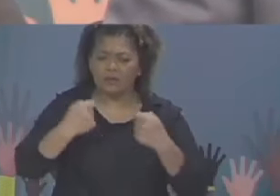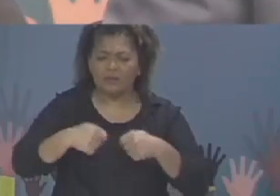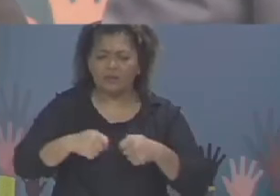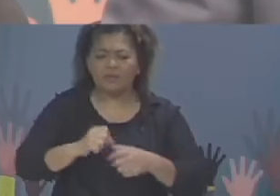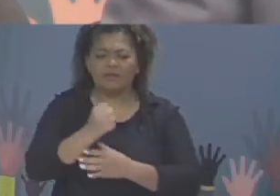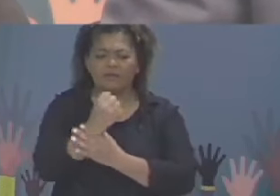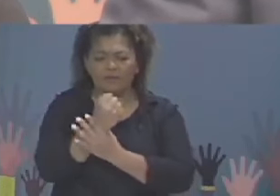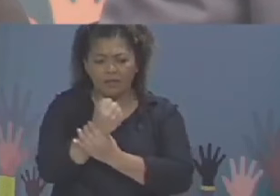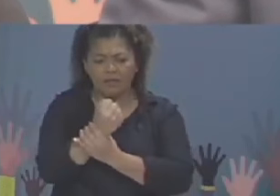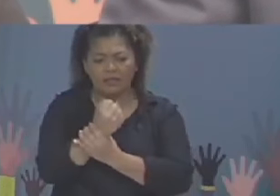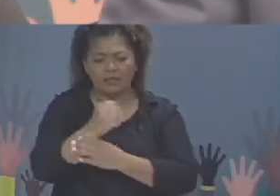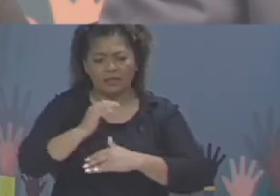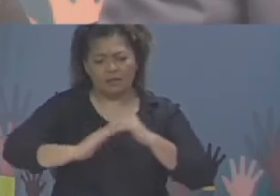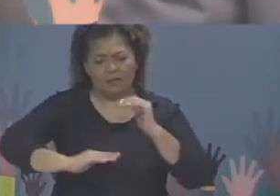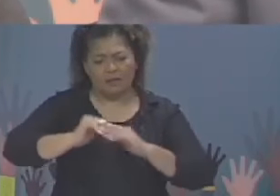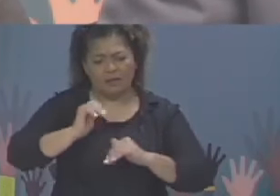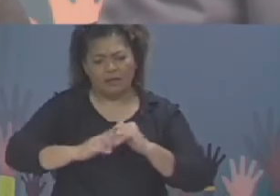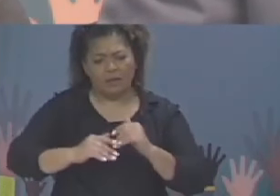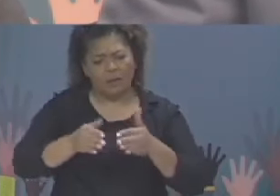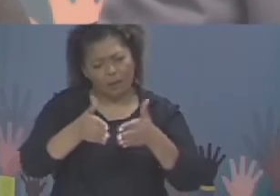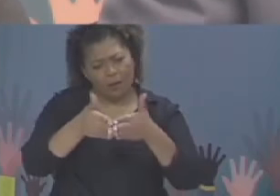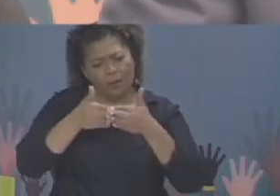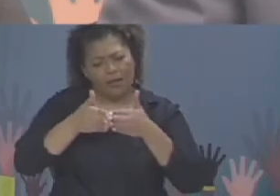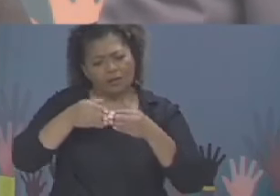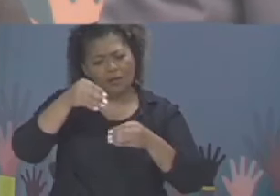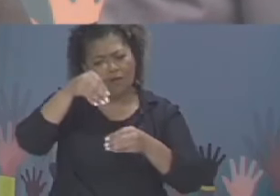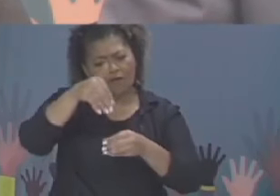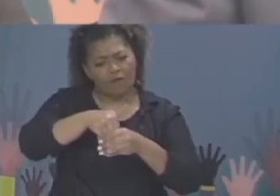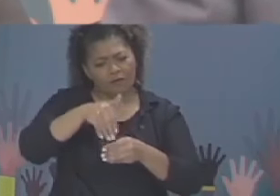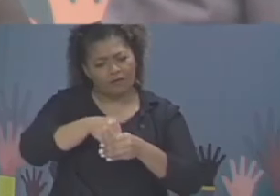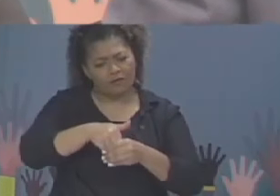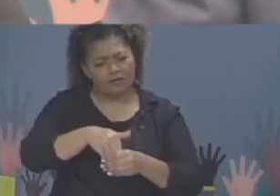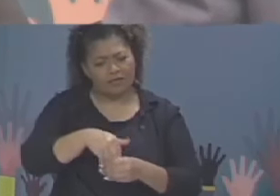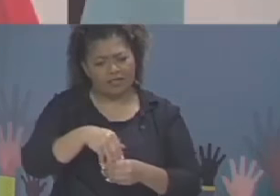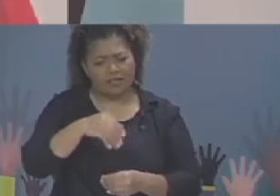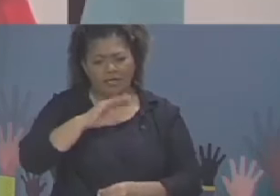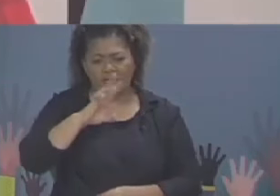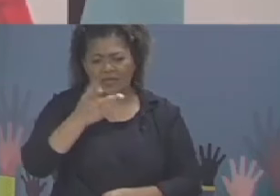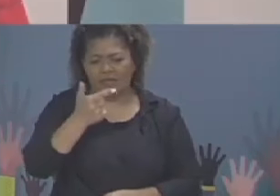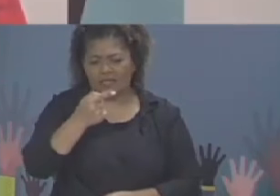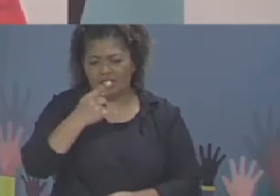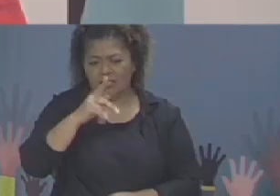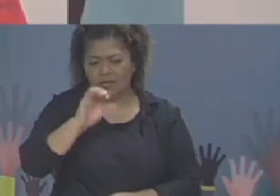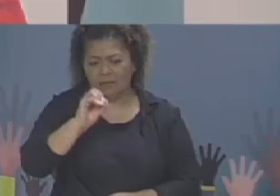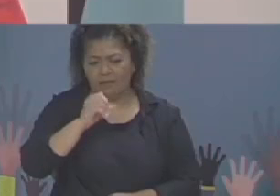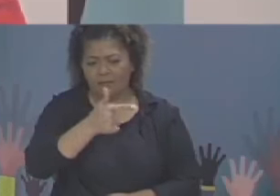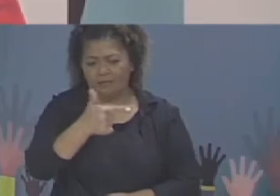fortalecer a nossa profissão. Por isso que eu peço o voto de vocês na chapa 22.